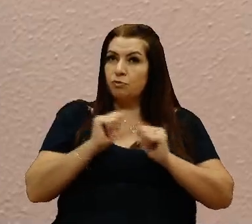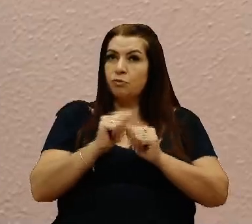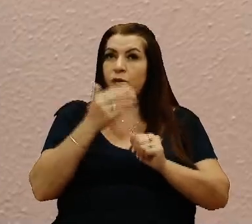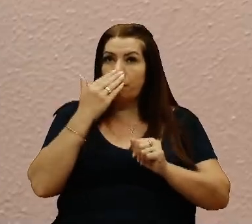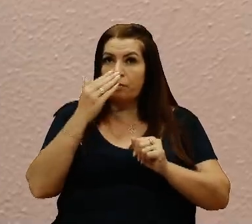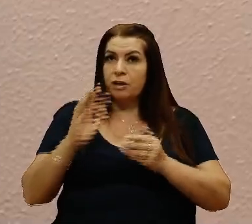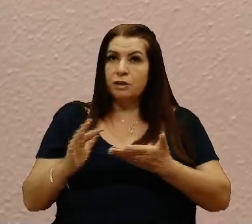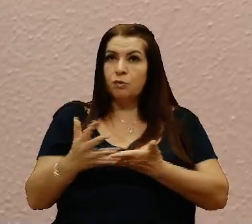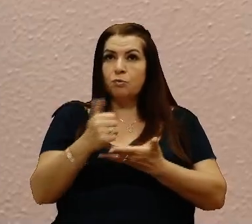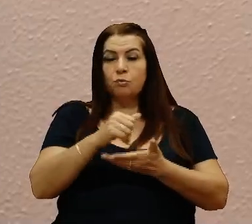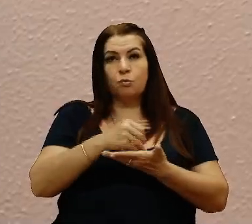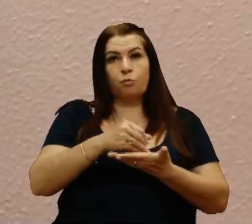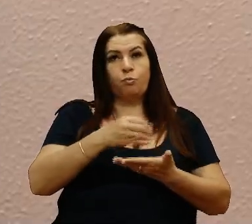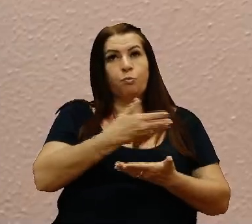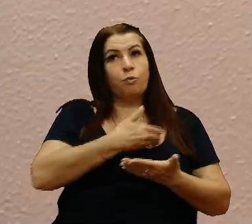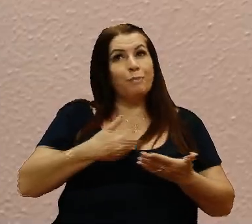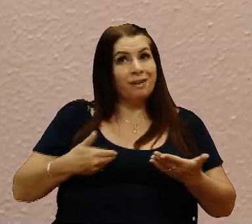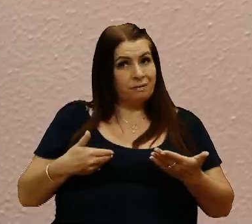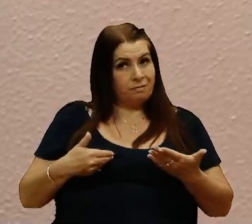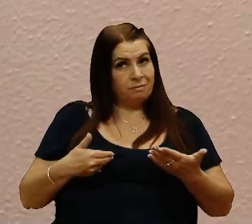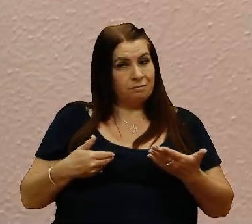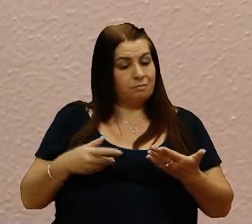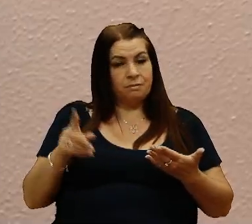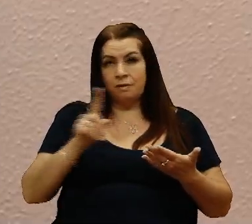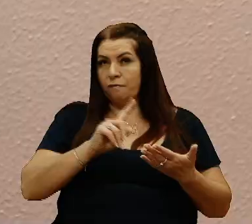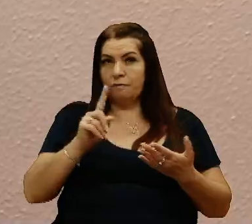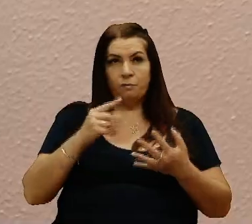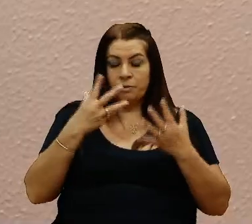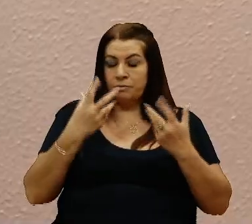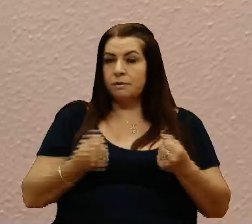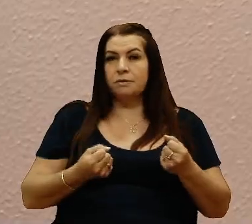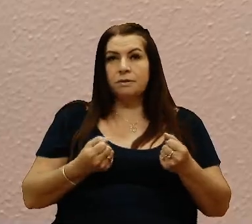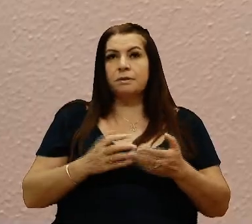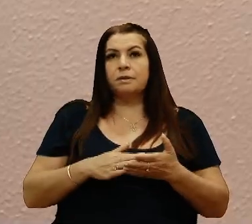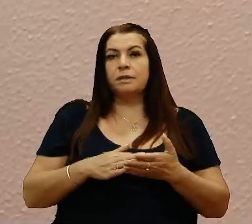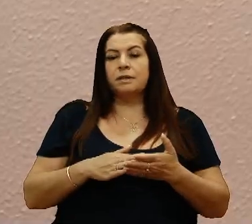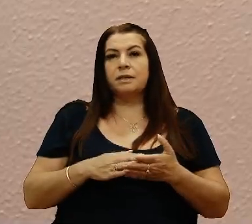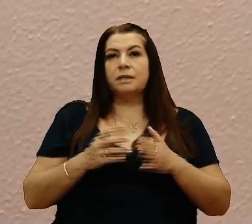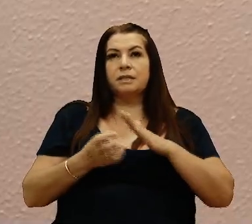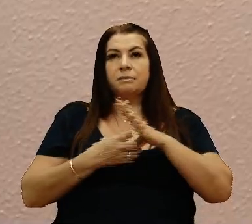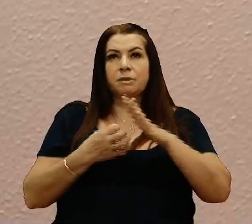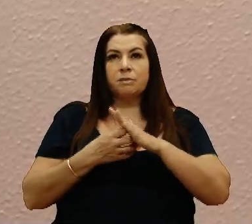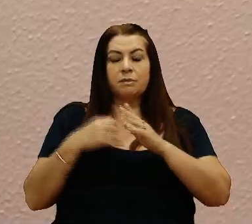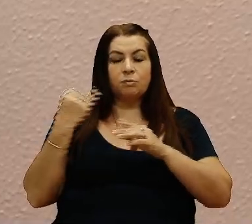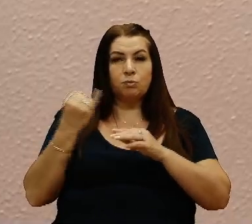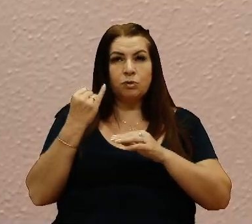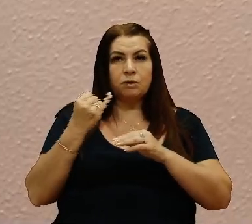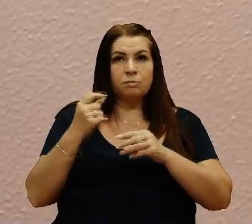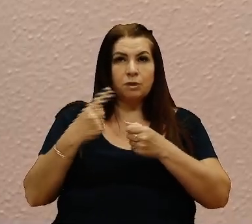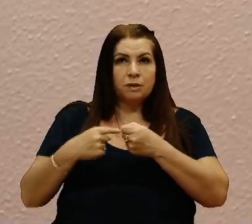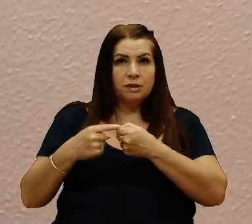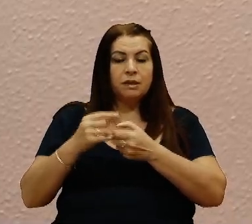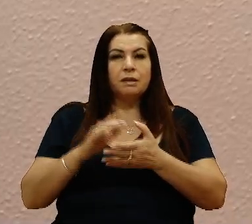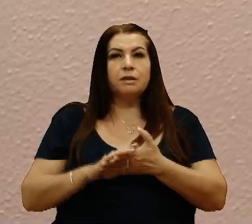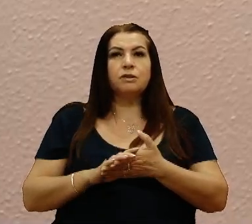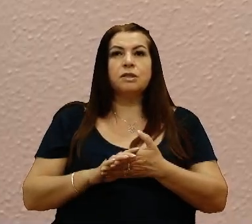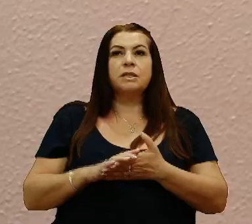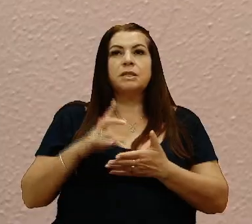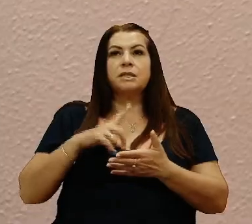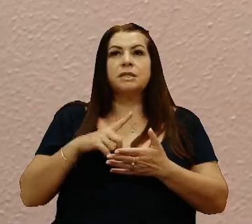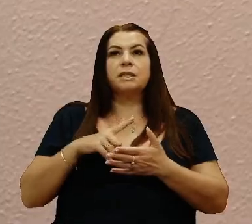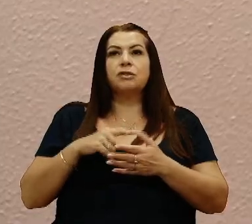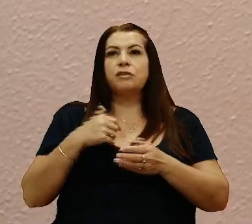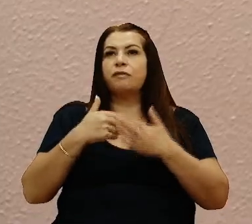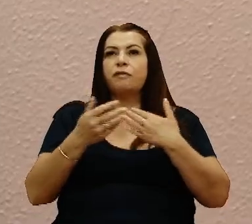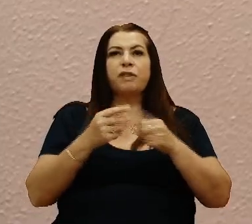pública. Então, nós não vamos permitir que essa empresa fundamental para a nossa cidade seja sucateada para,